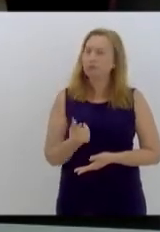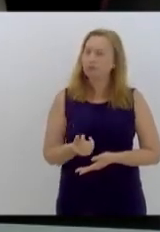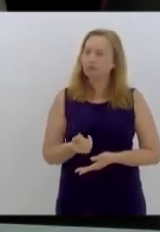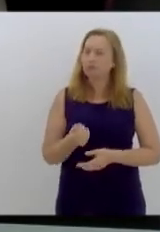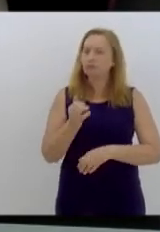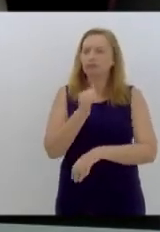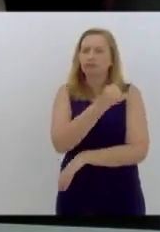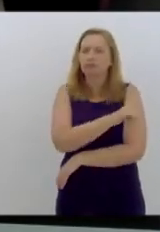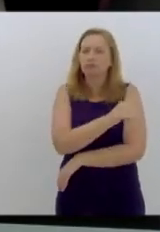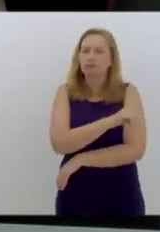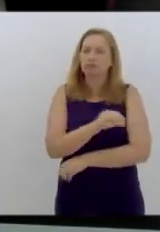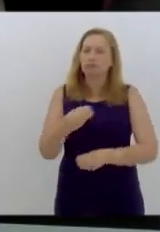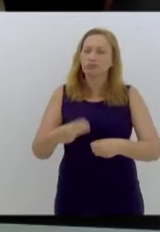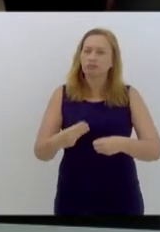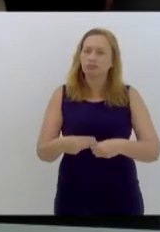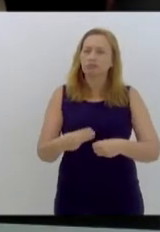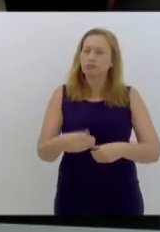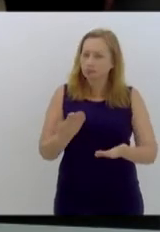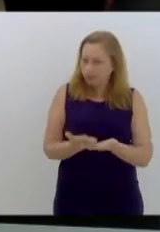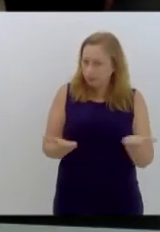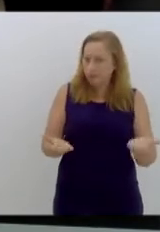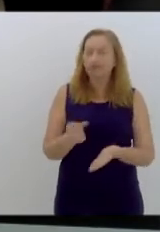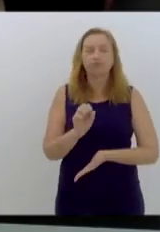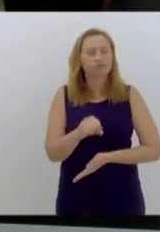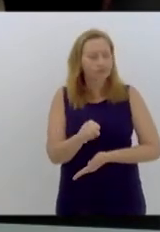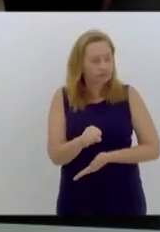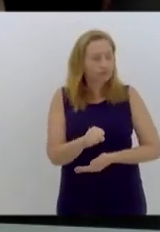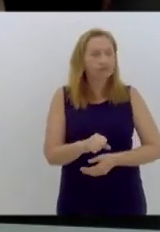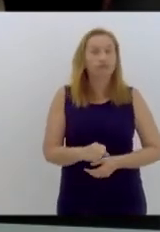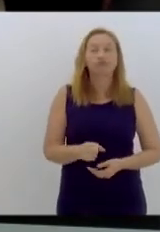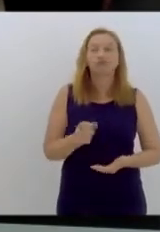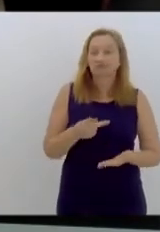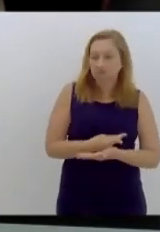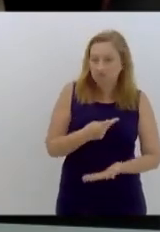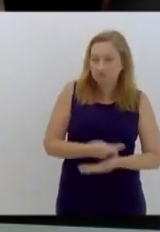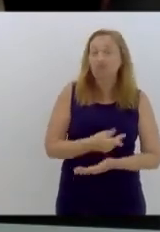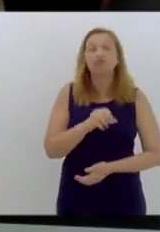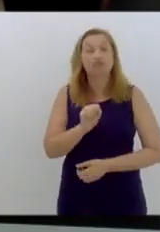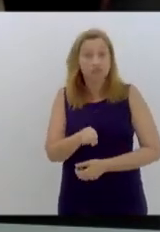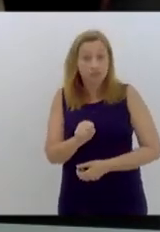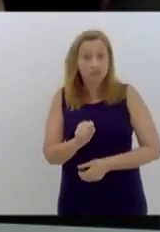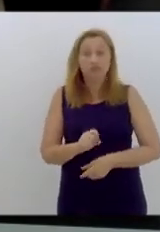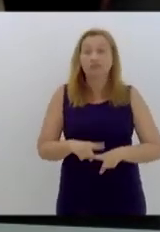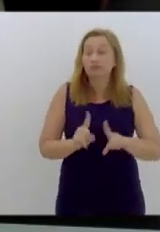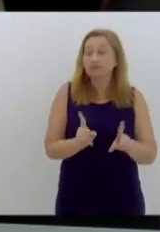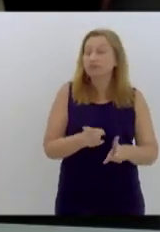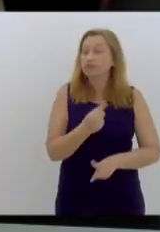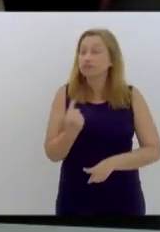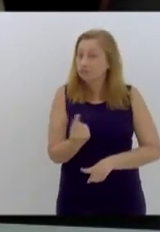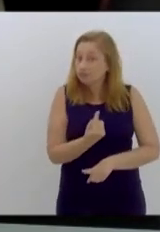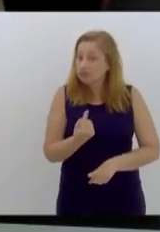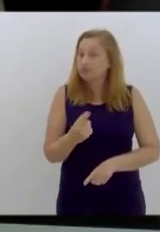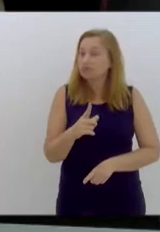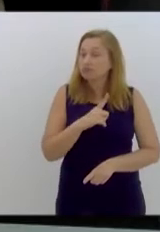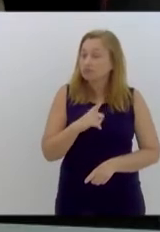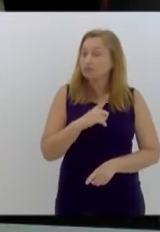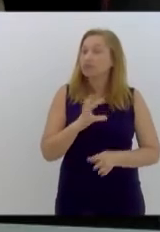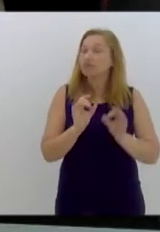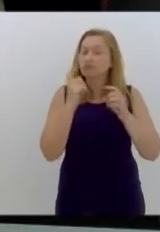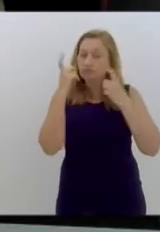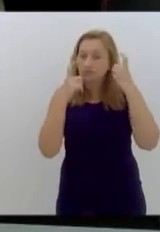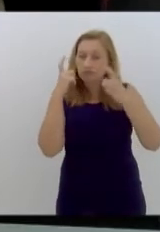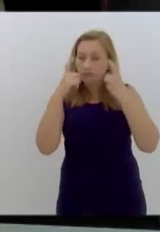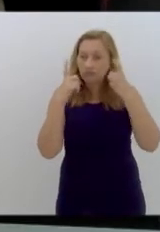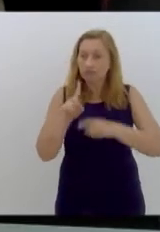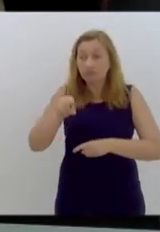município do Rio de Janeiro. Ele perdeu? Muito. Foi errado? Foi. Mas nós temos que nos preocupar